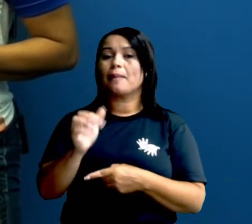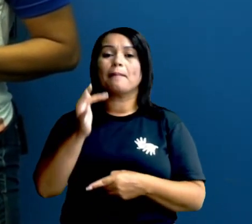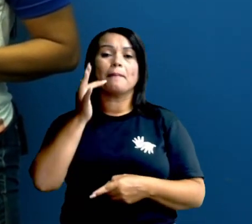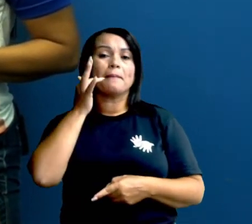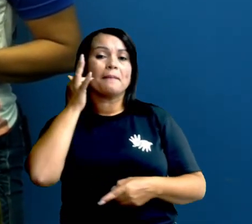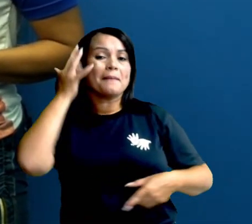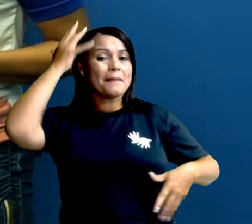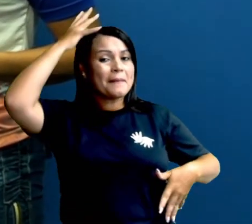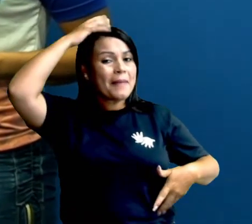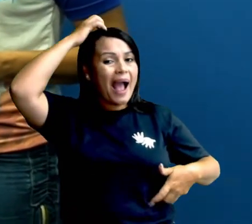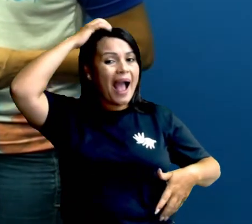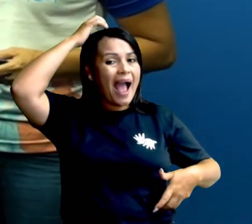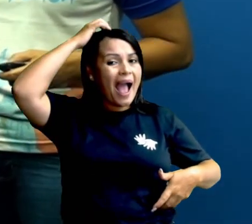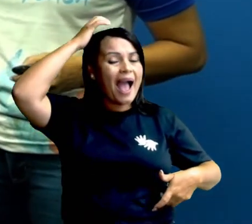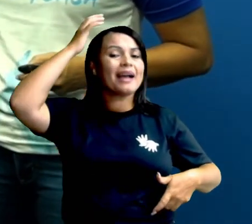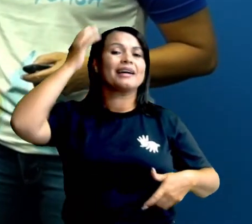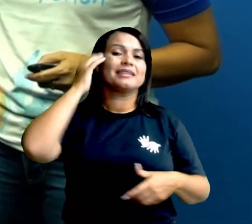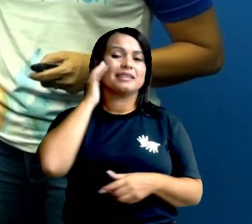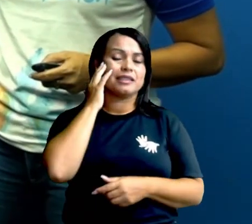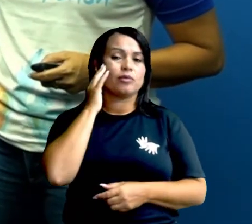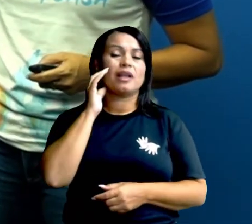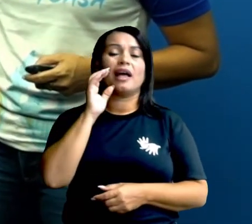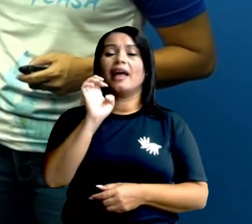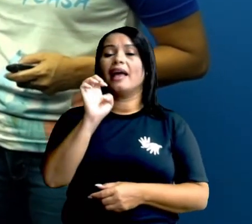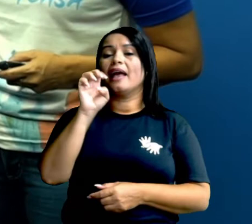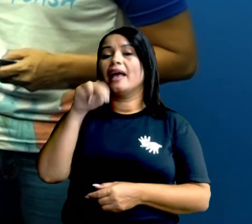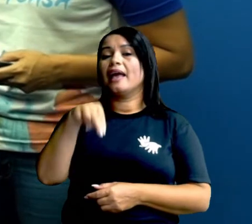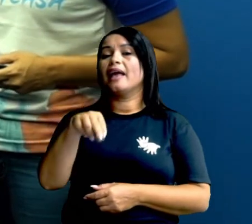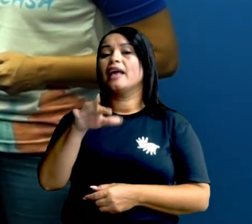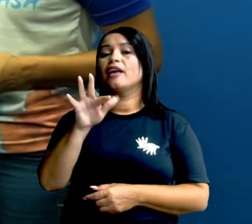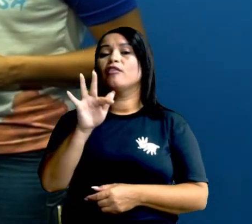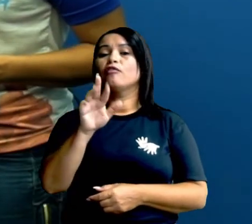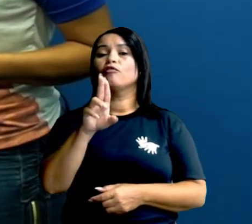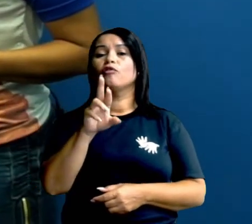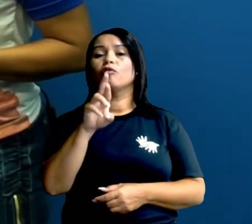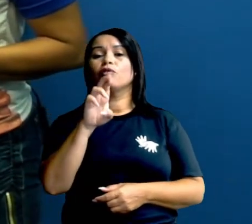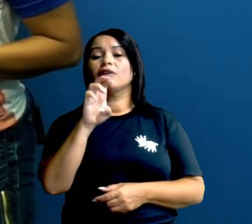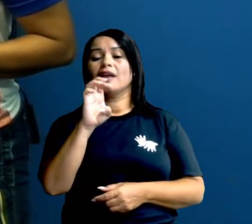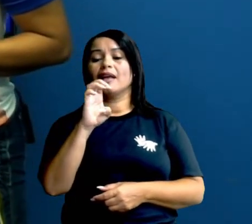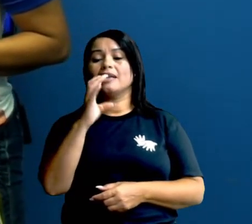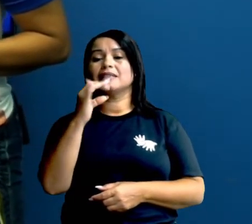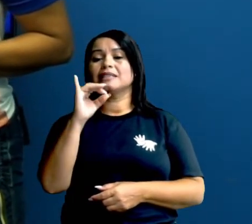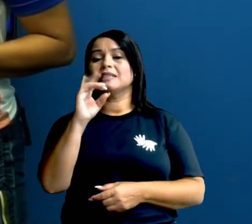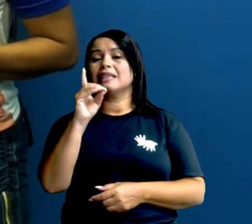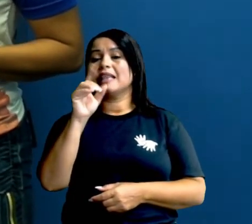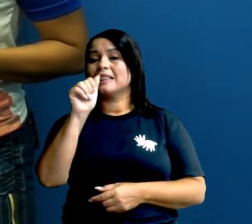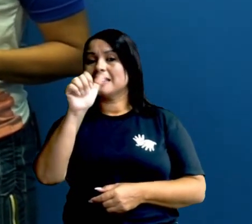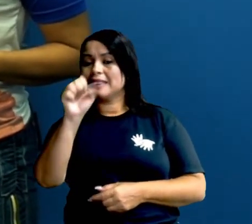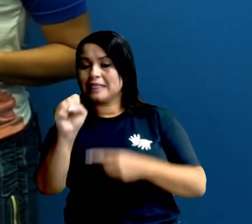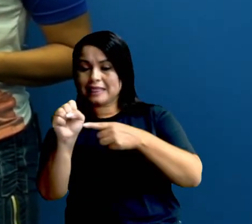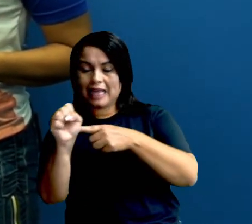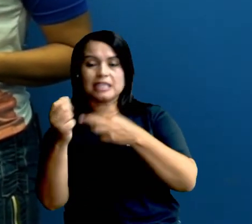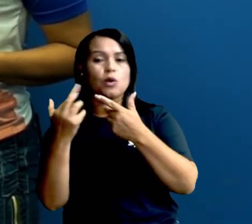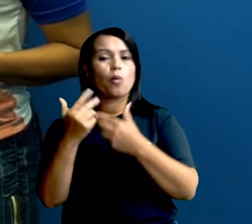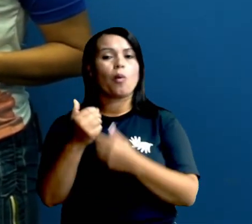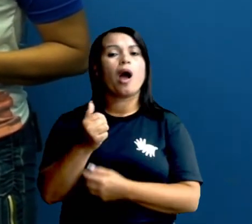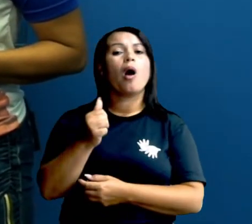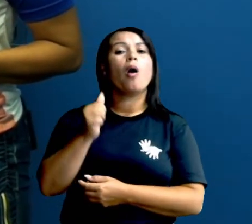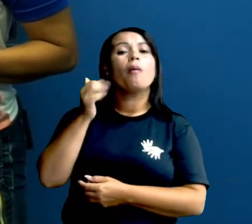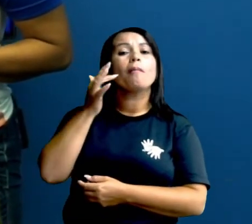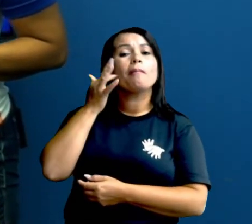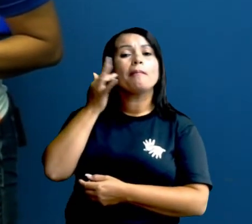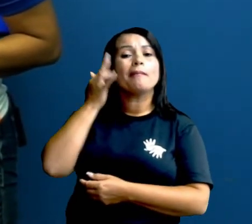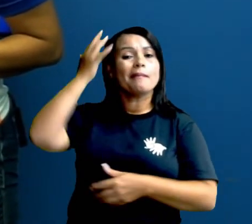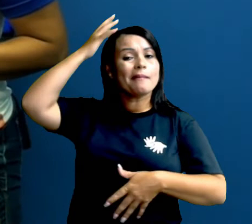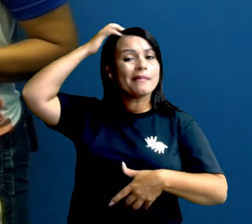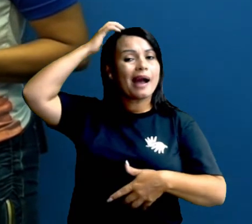no feminino, enfurecidas. Tá certo? Então, enfurecidas está concordando com macacas. Eu não